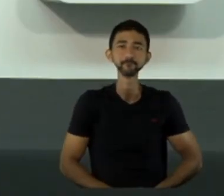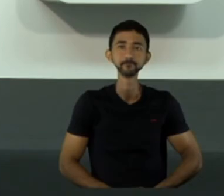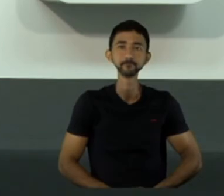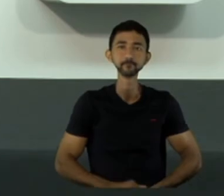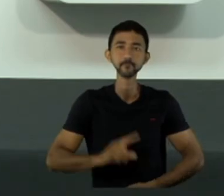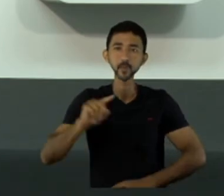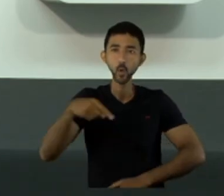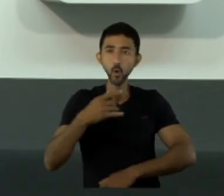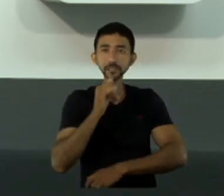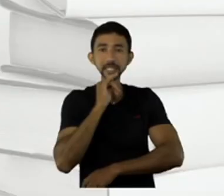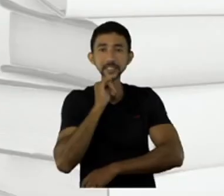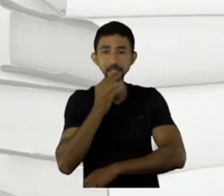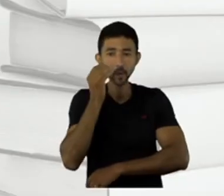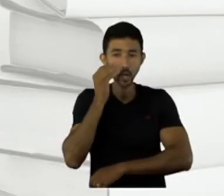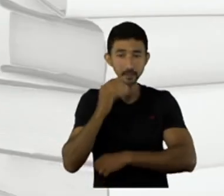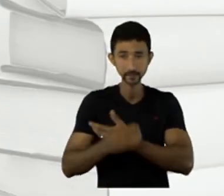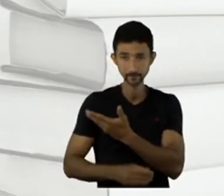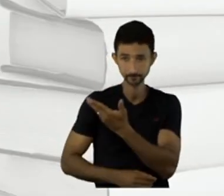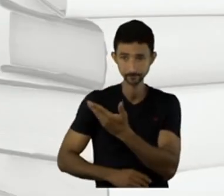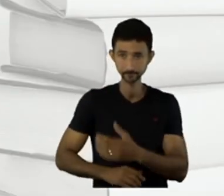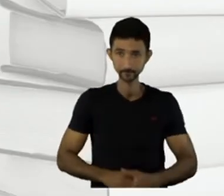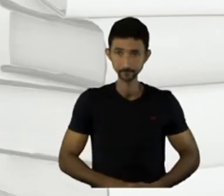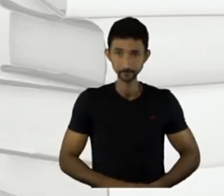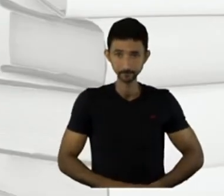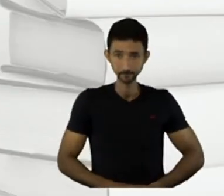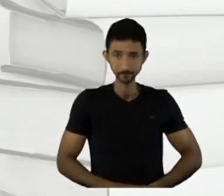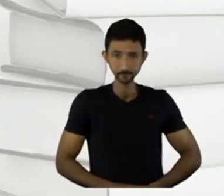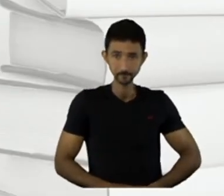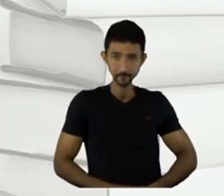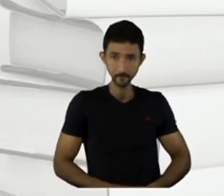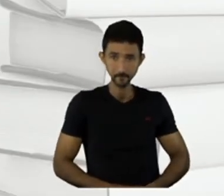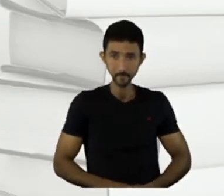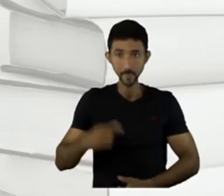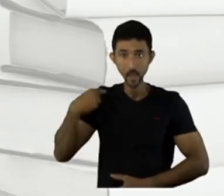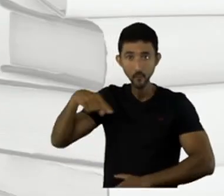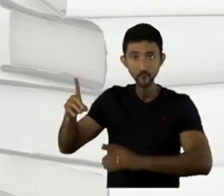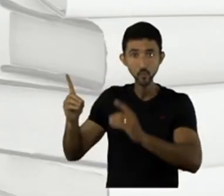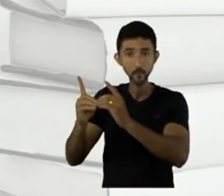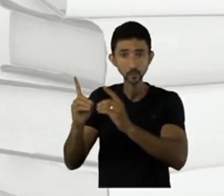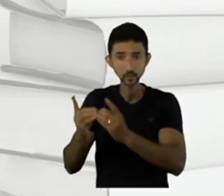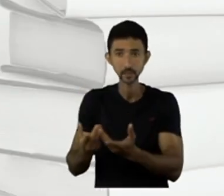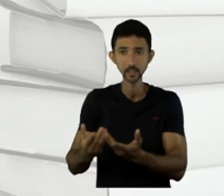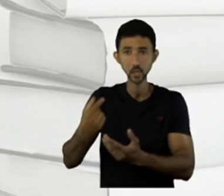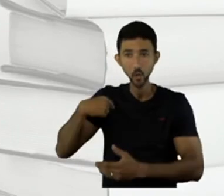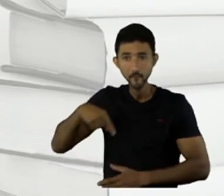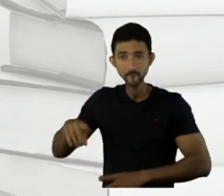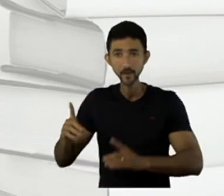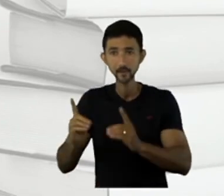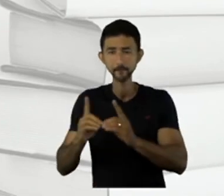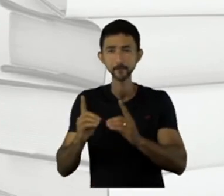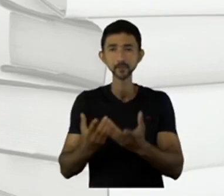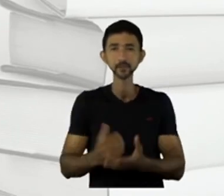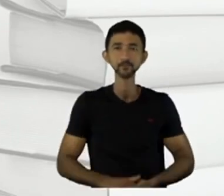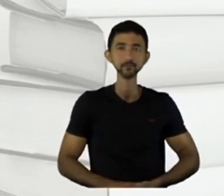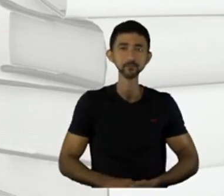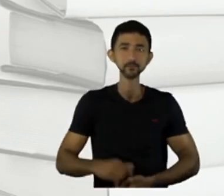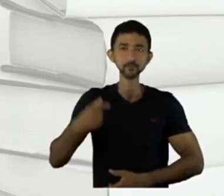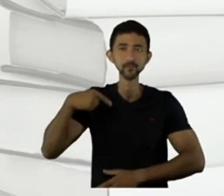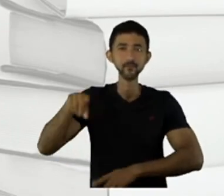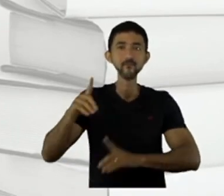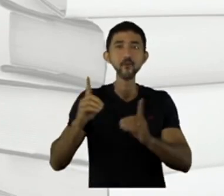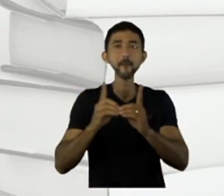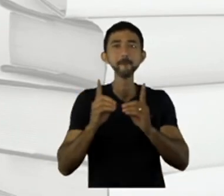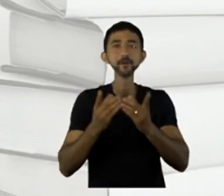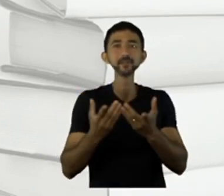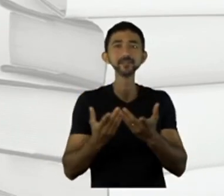um caso aí que eu quero chamar a sua atenção. Nós temos agora fui a Mosqueiro, fomos a Mosqueiro e foi a